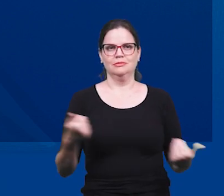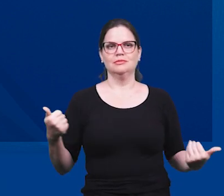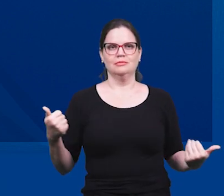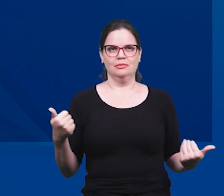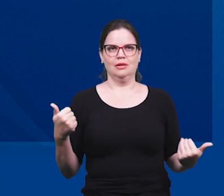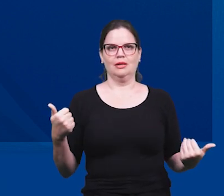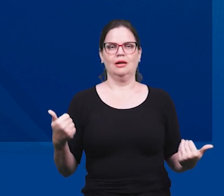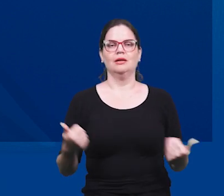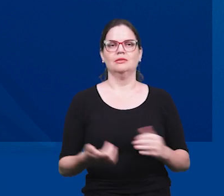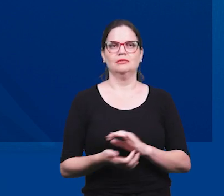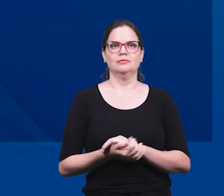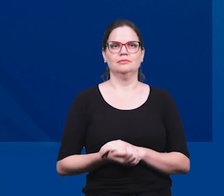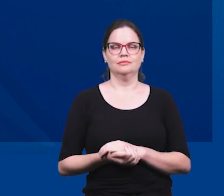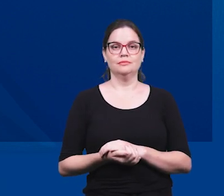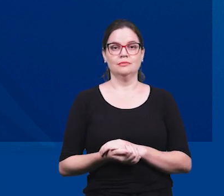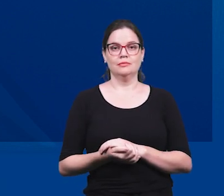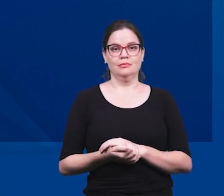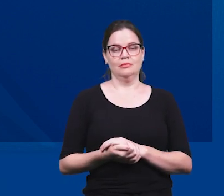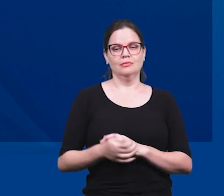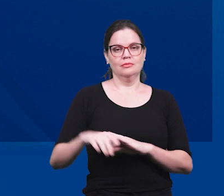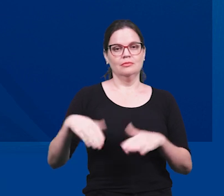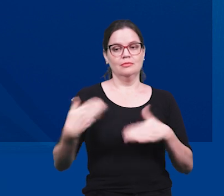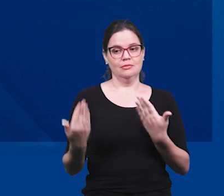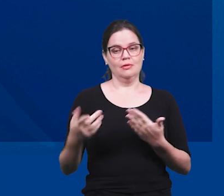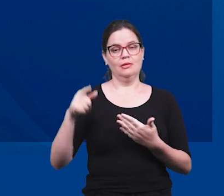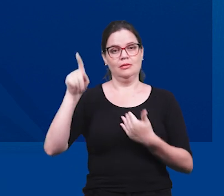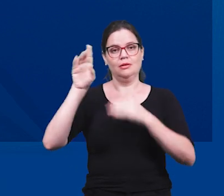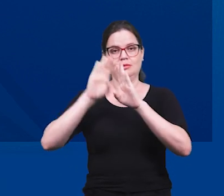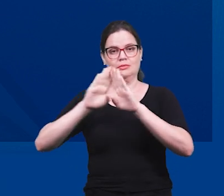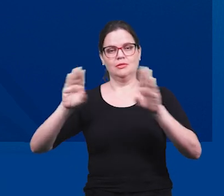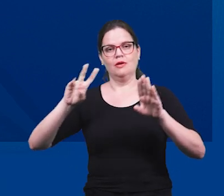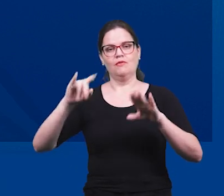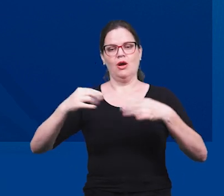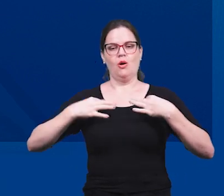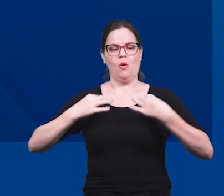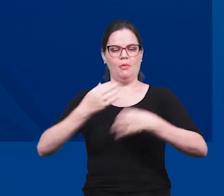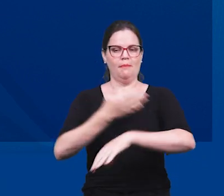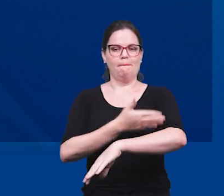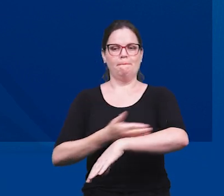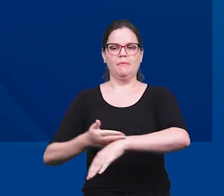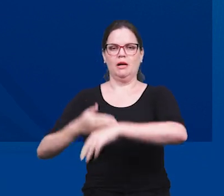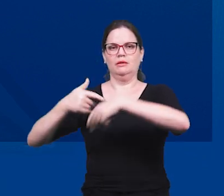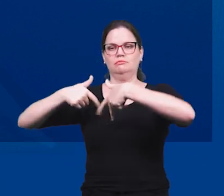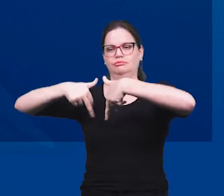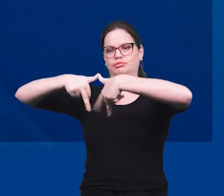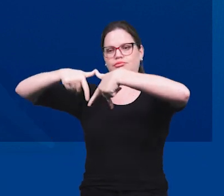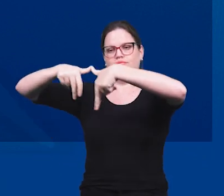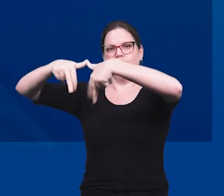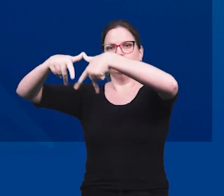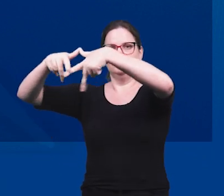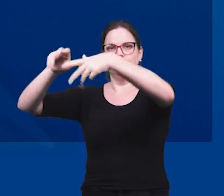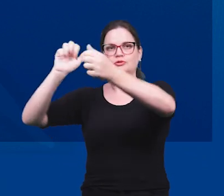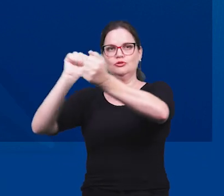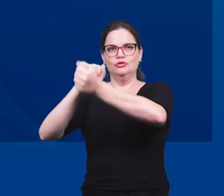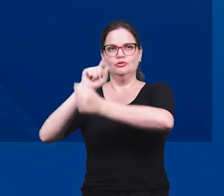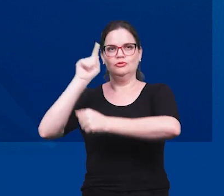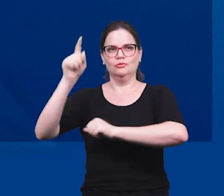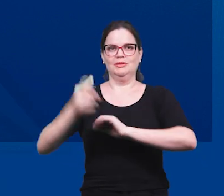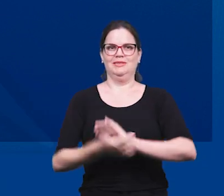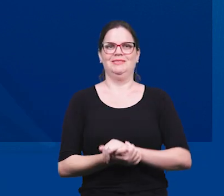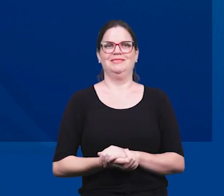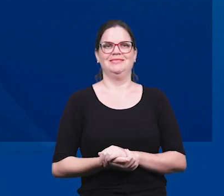ruins vão andar de branco com